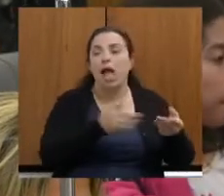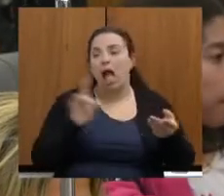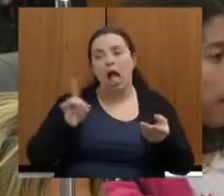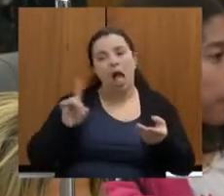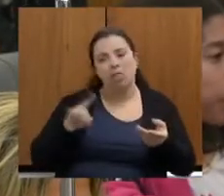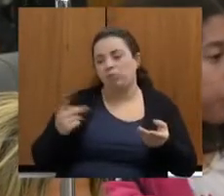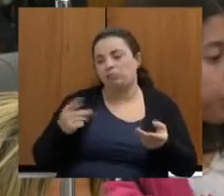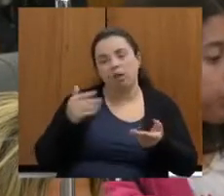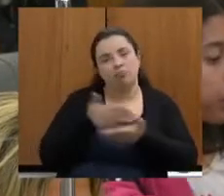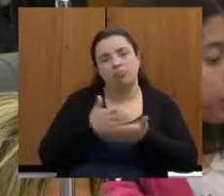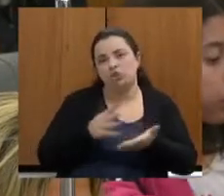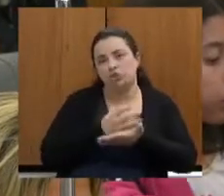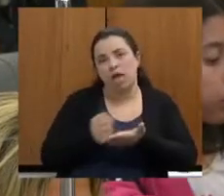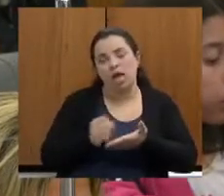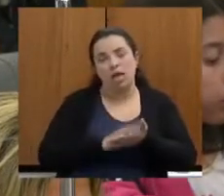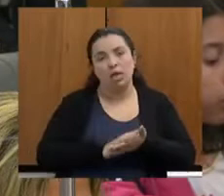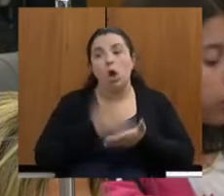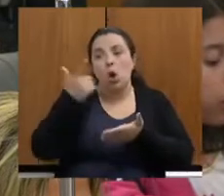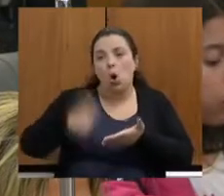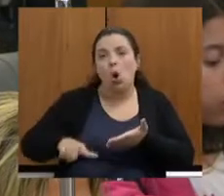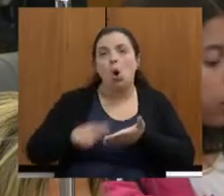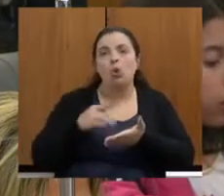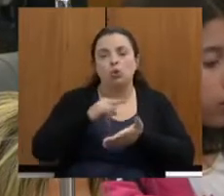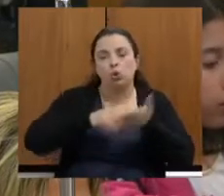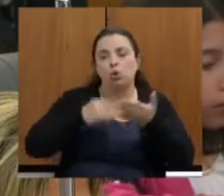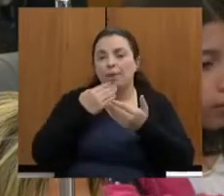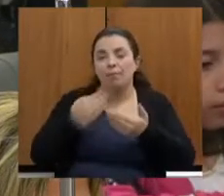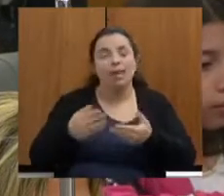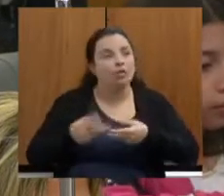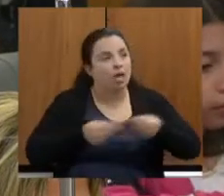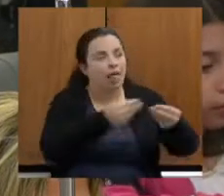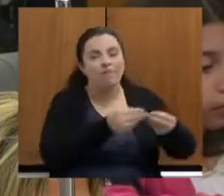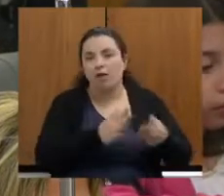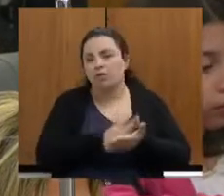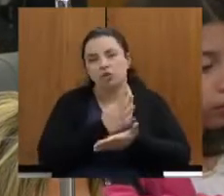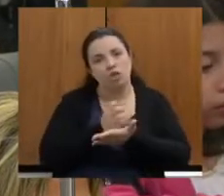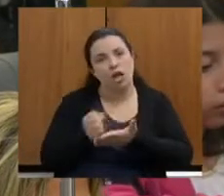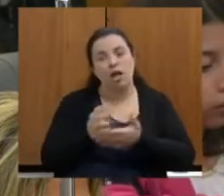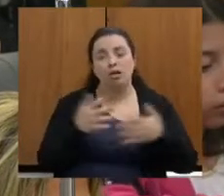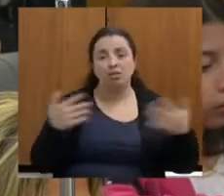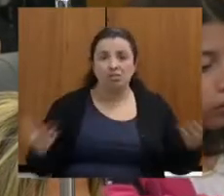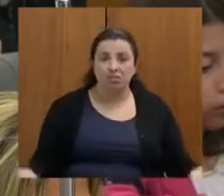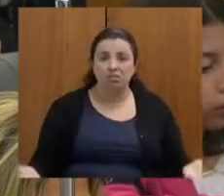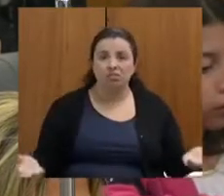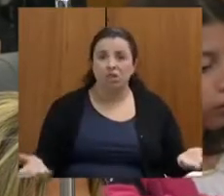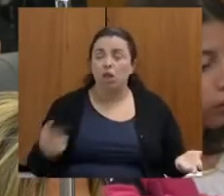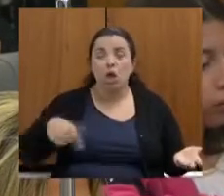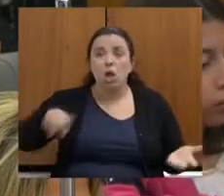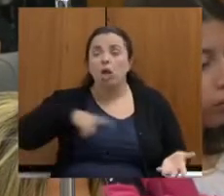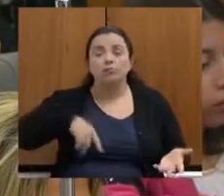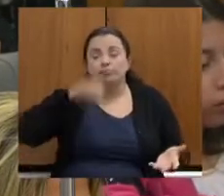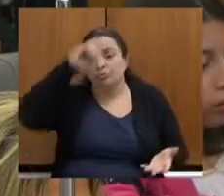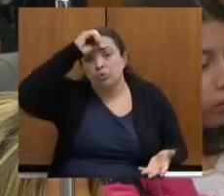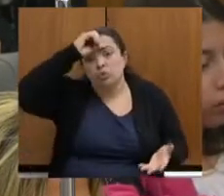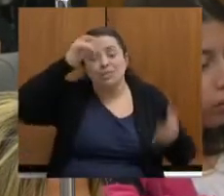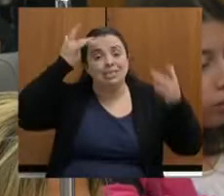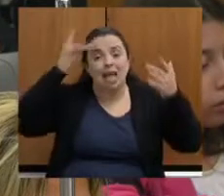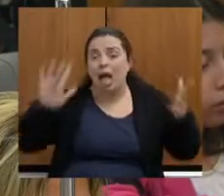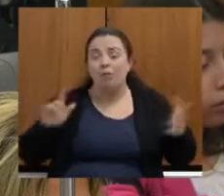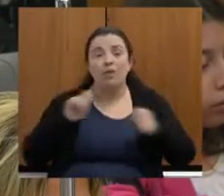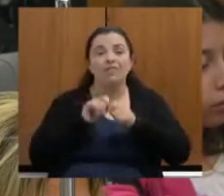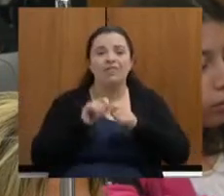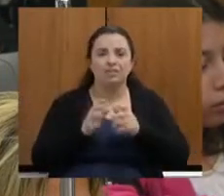não tá valendo mais então os atingido no saco mais o que fazer e outra coisa olha nós